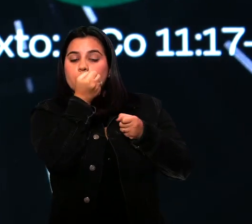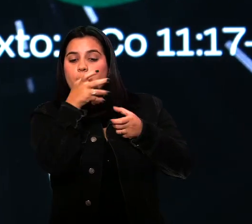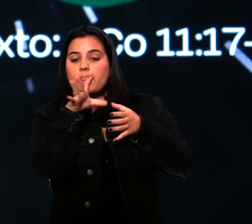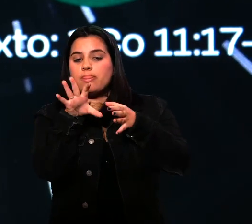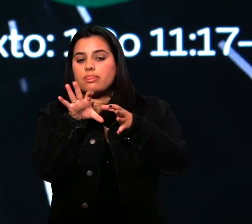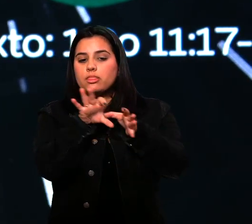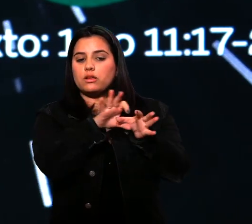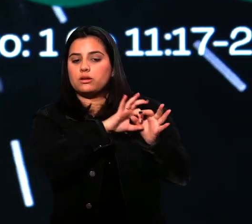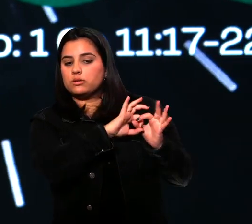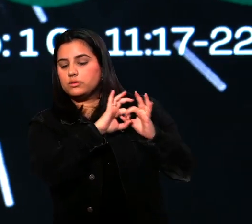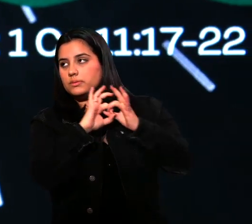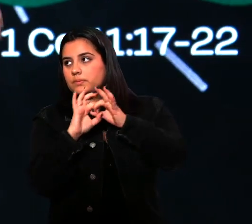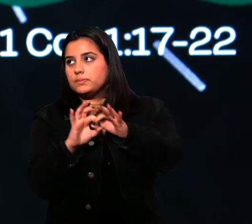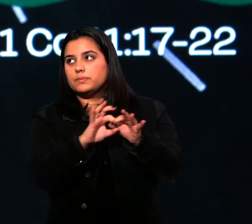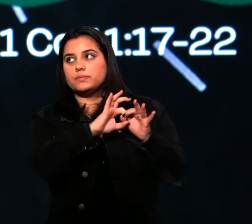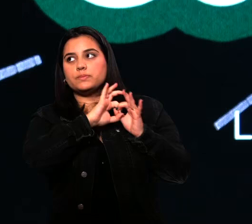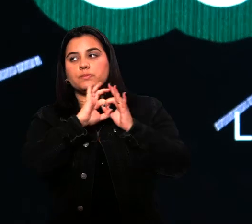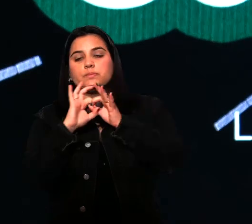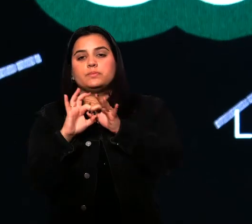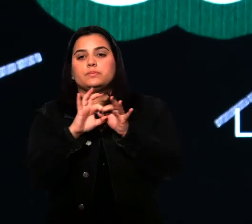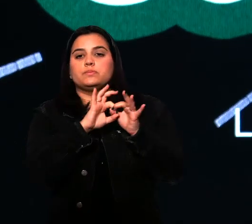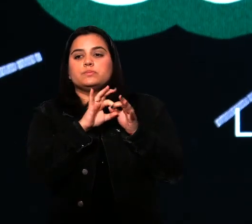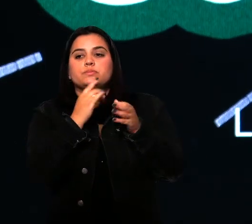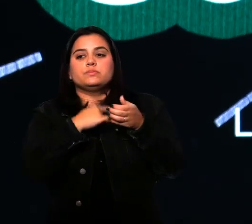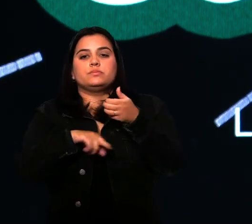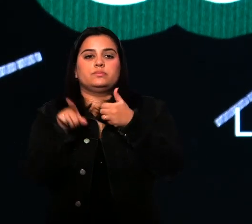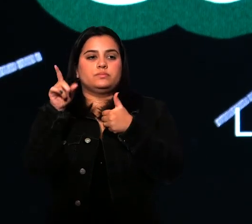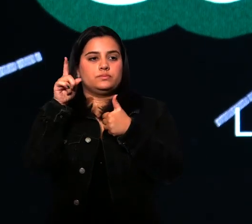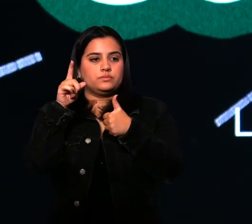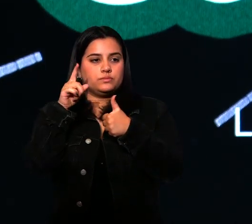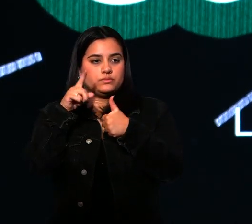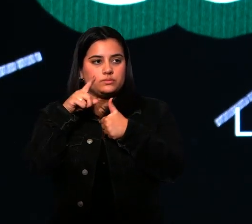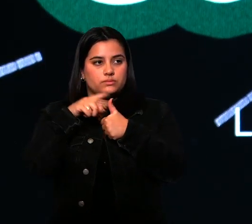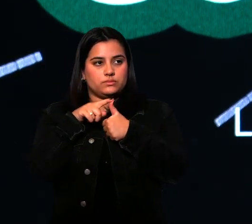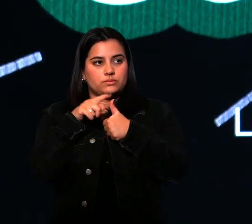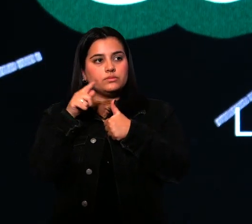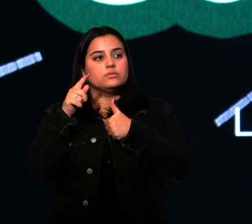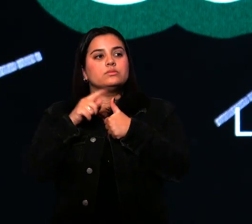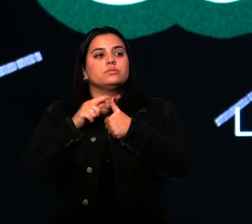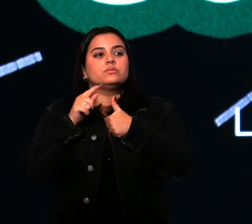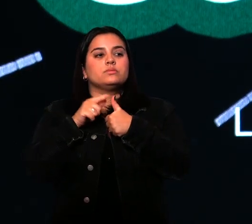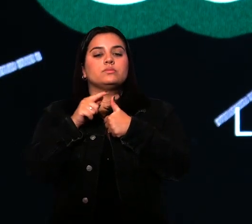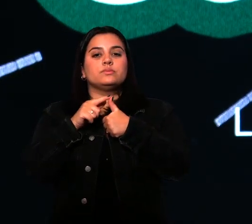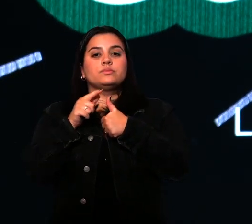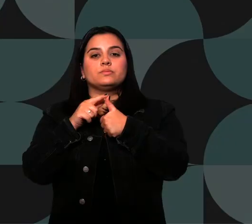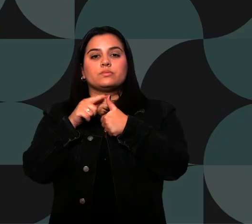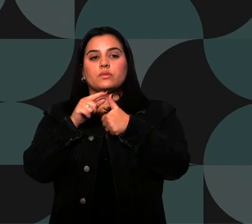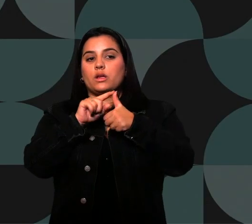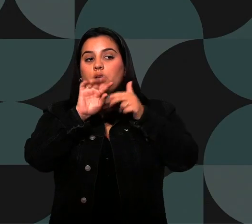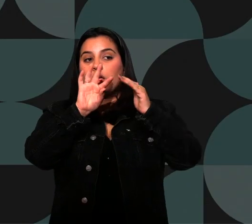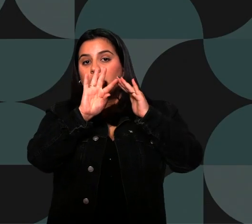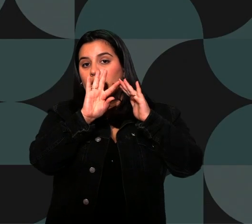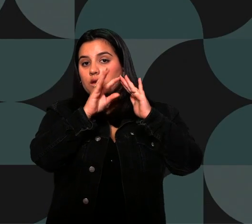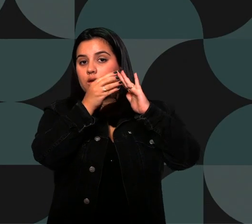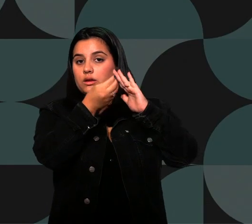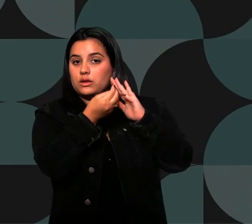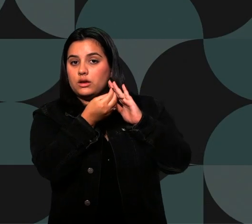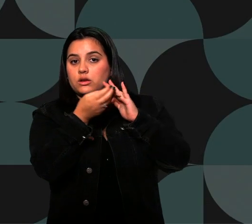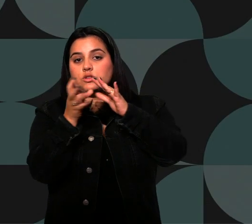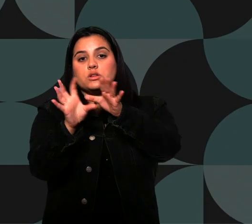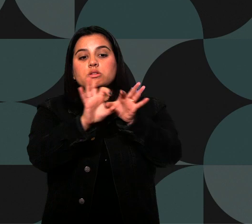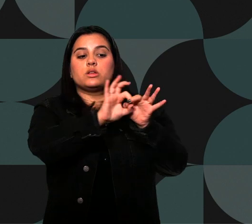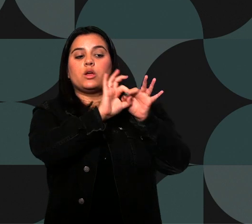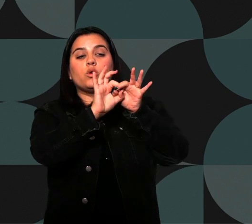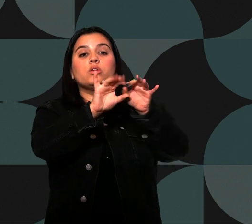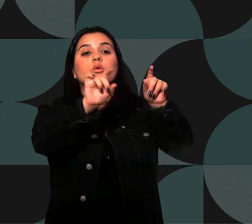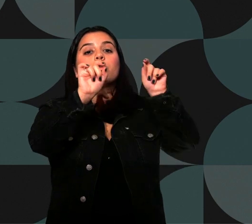na coletividade. O primeiro princípio que esse texto nos mostra é que a igreja se reúne para